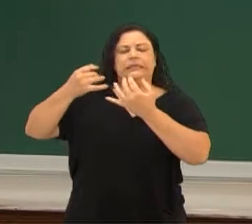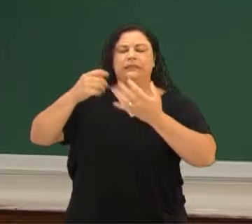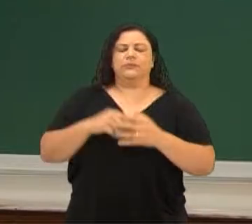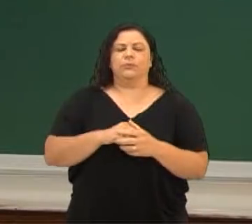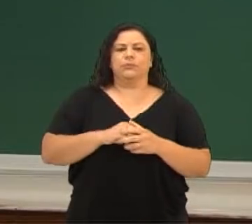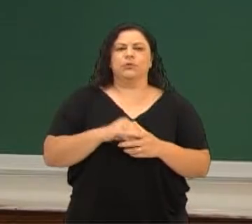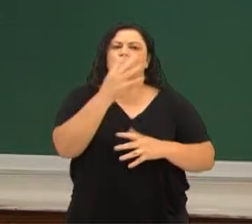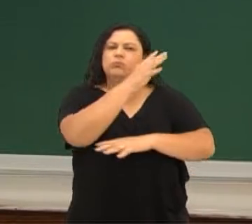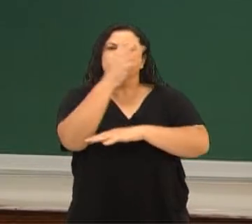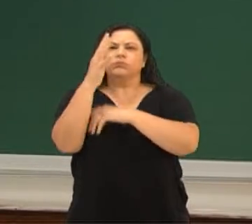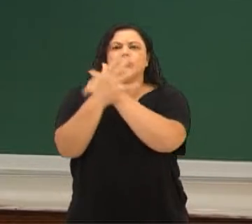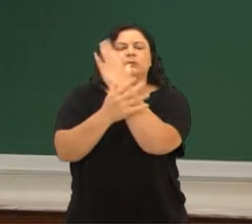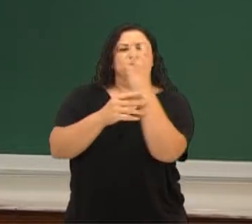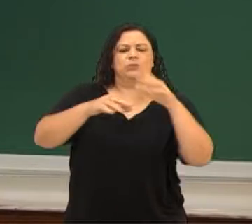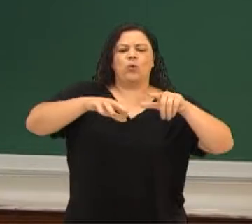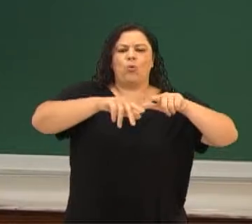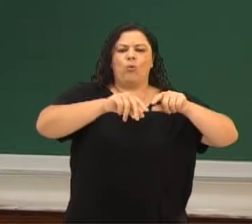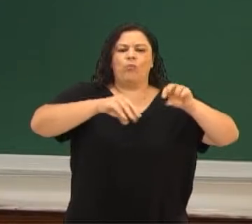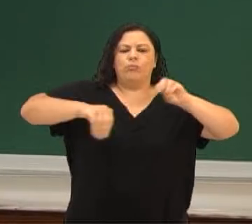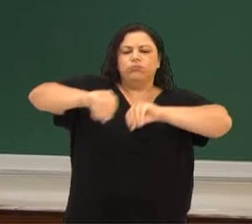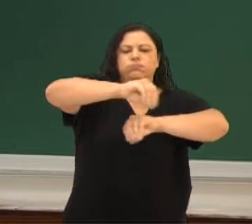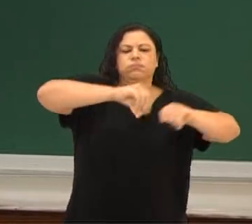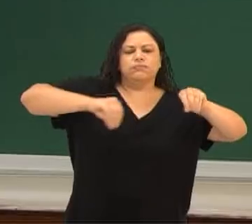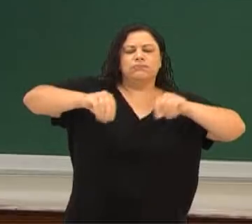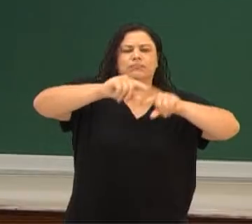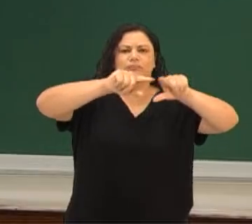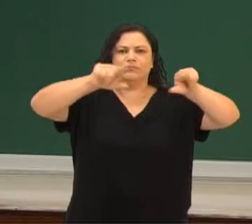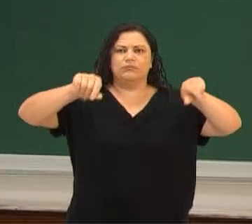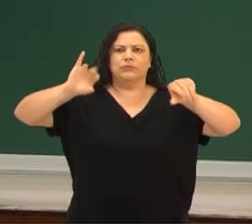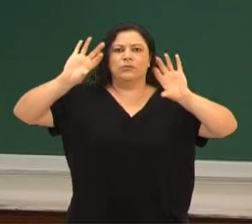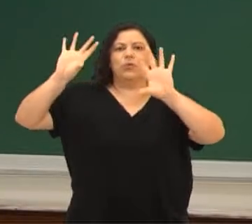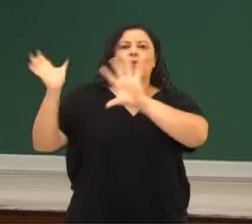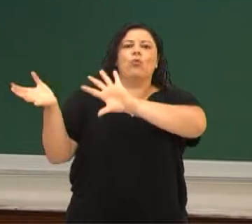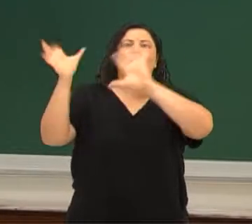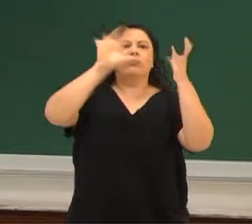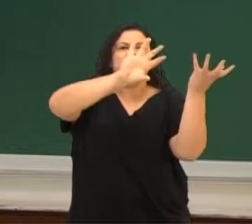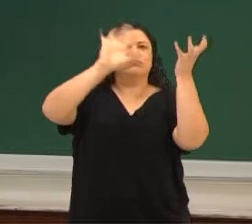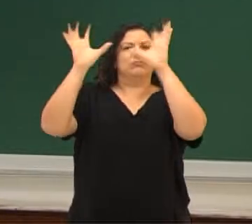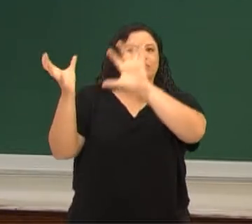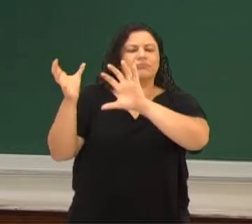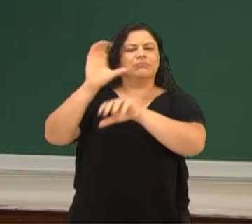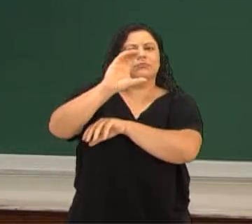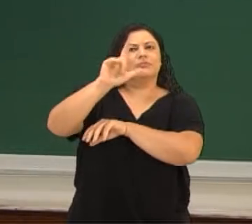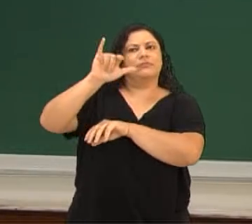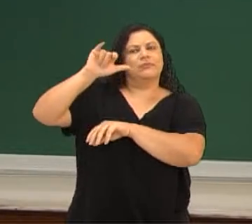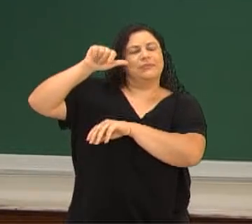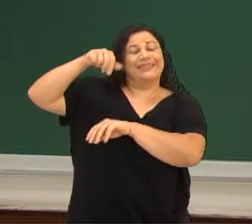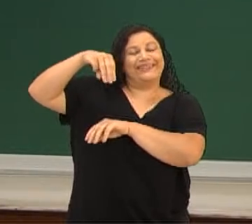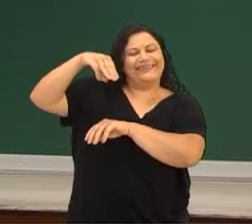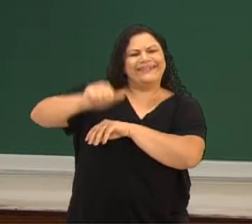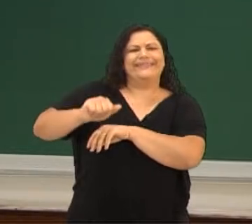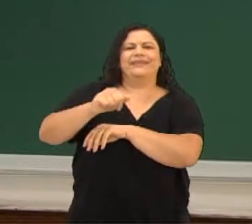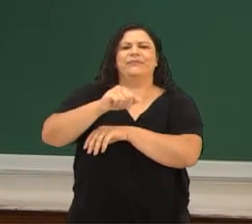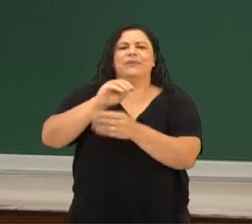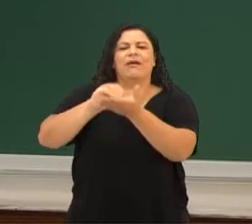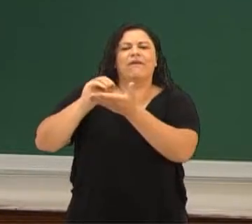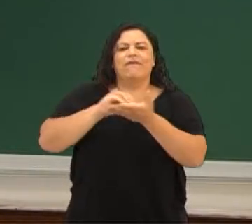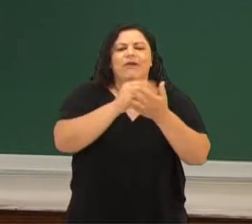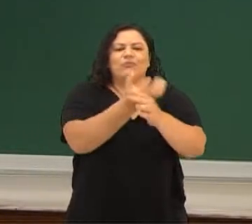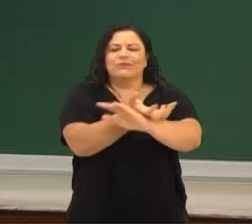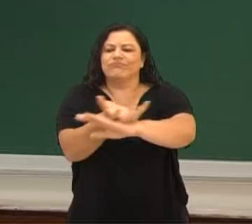propícias à criação de gado bovino. Condições climáticas, né? A ausência até de pastagens, né?